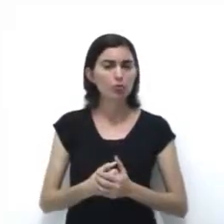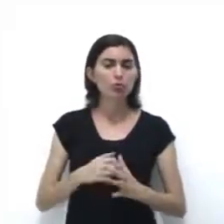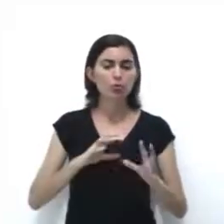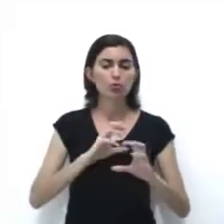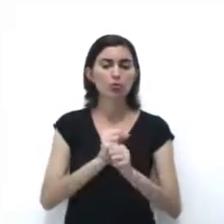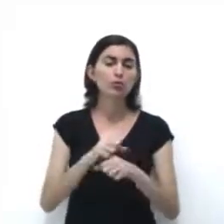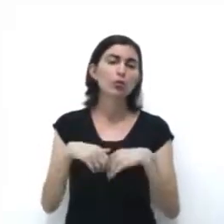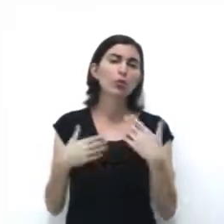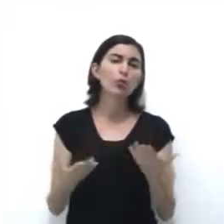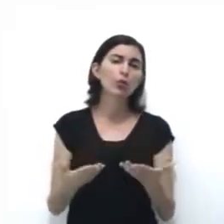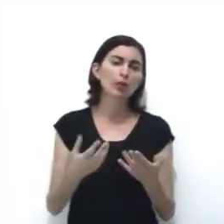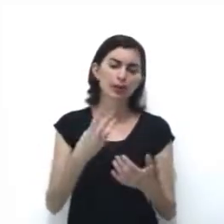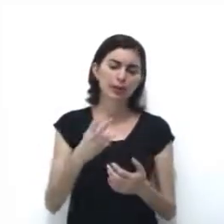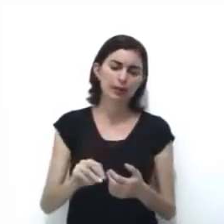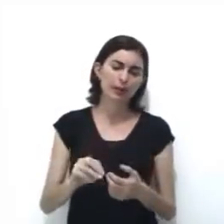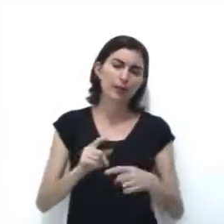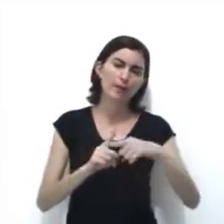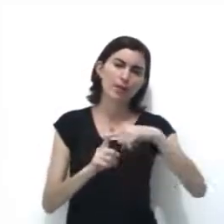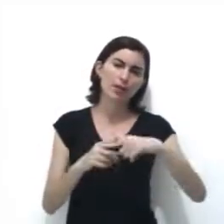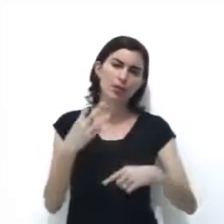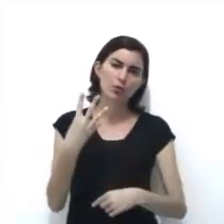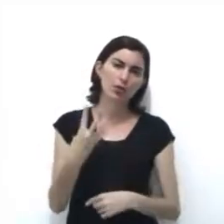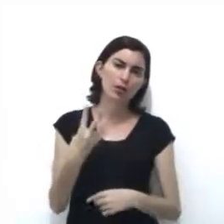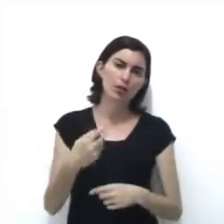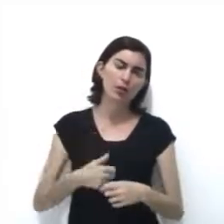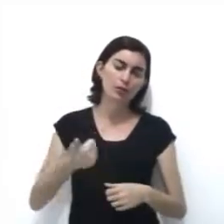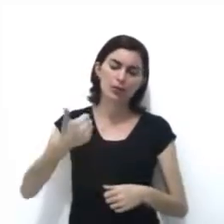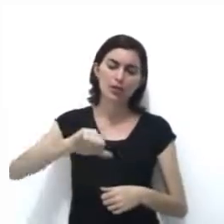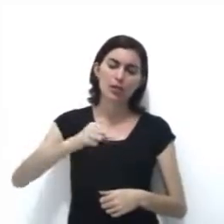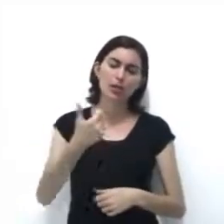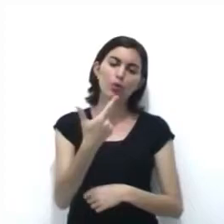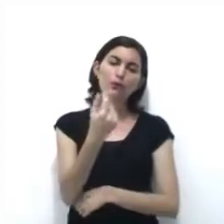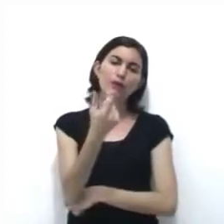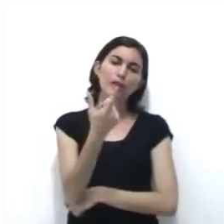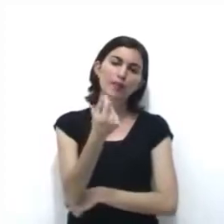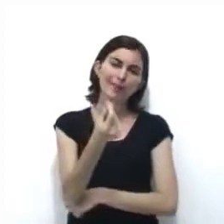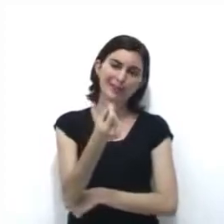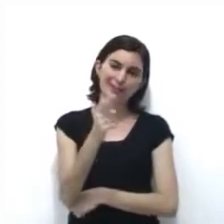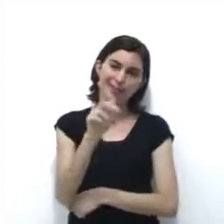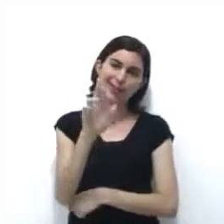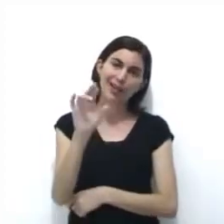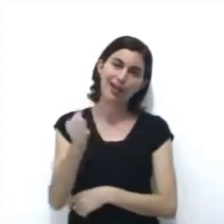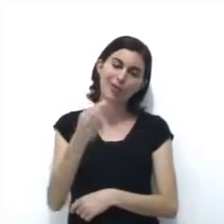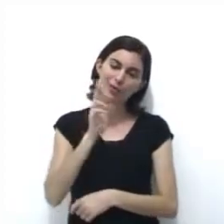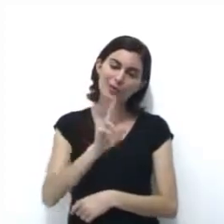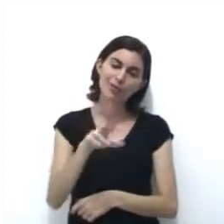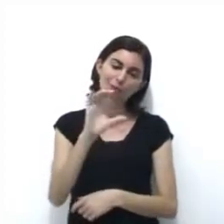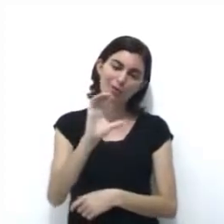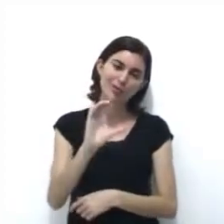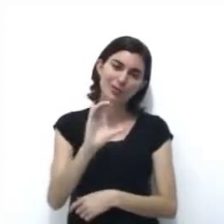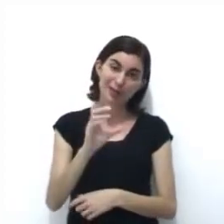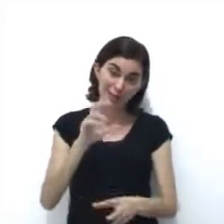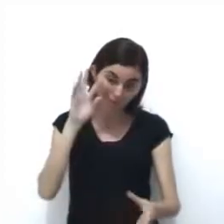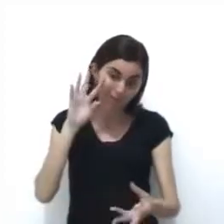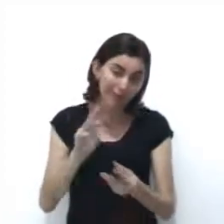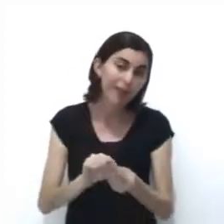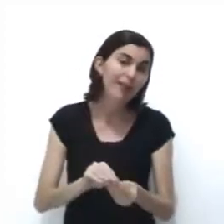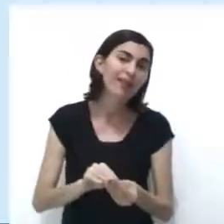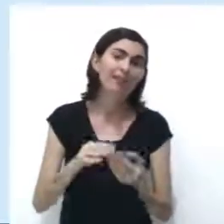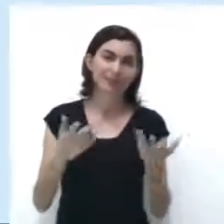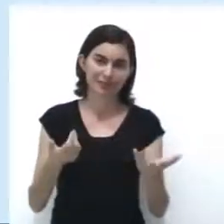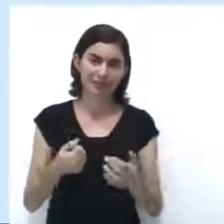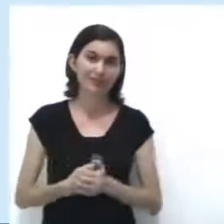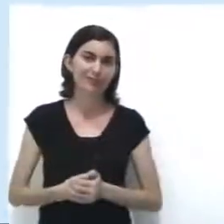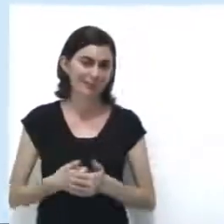graus. Ou seja, 30 vezes 4, 120 graus. Alternativa C. Sacou